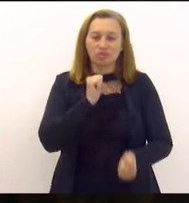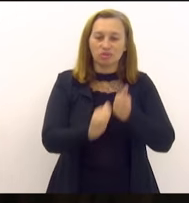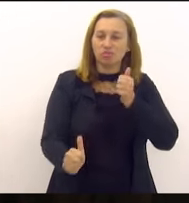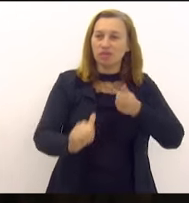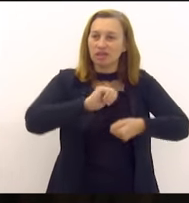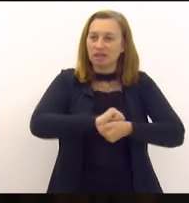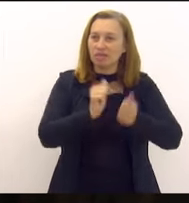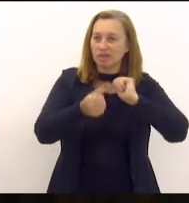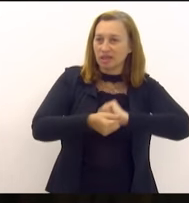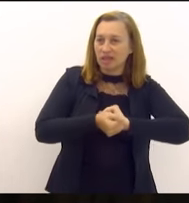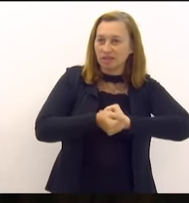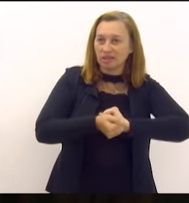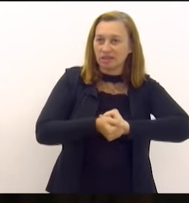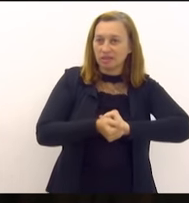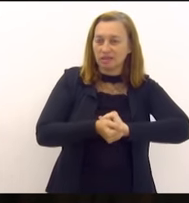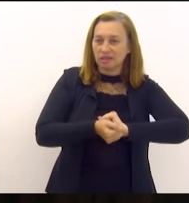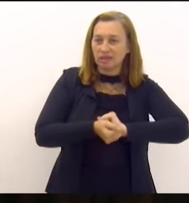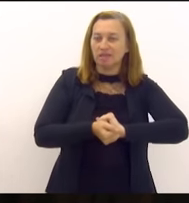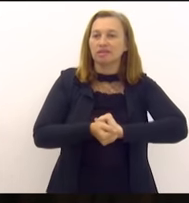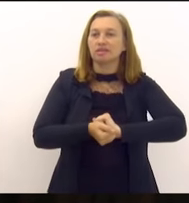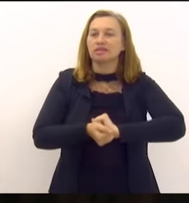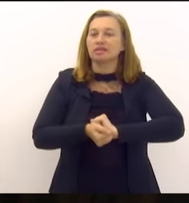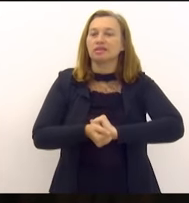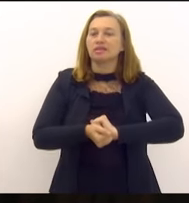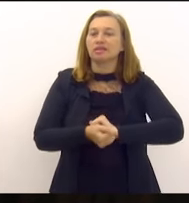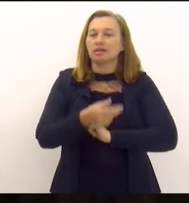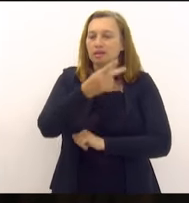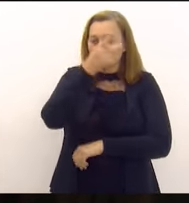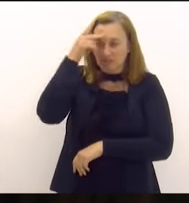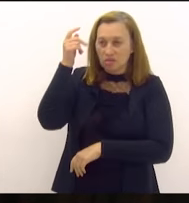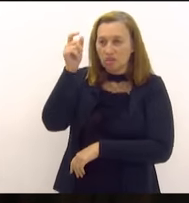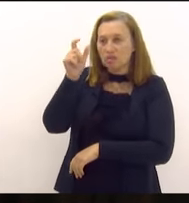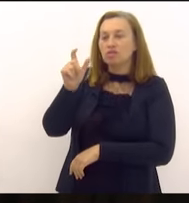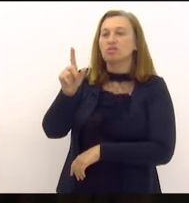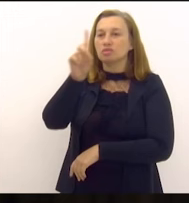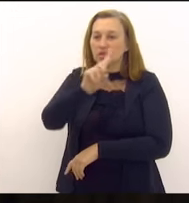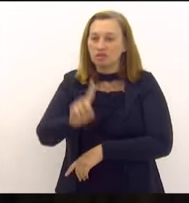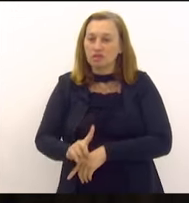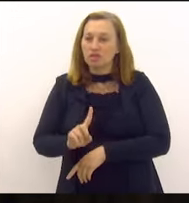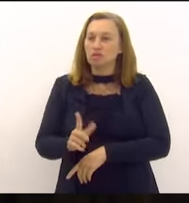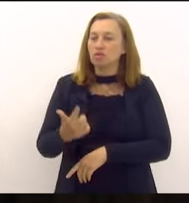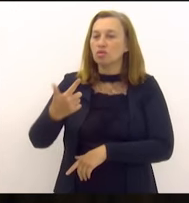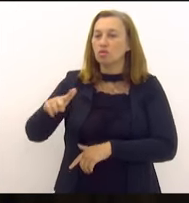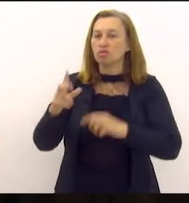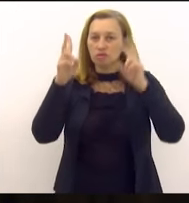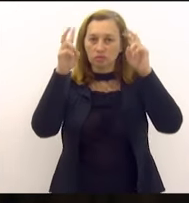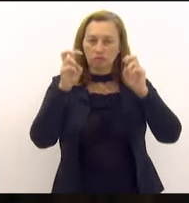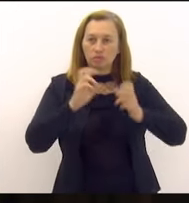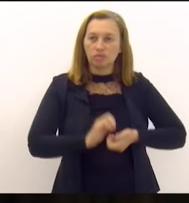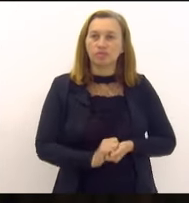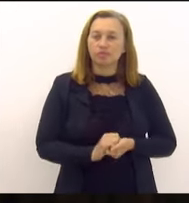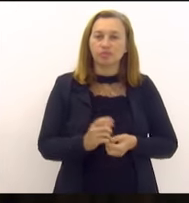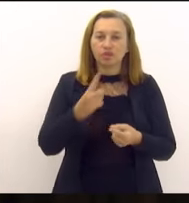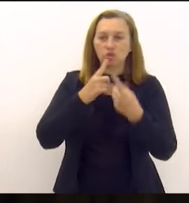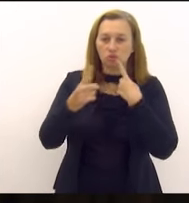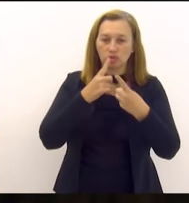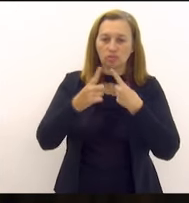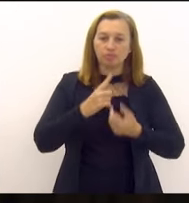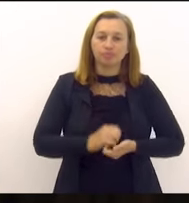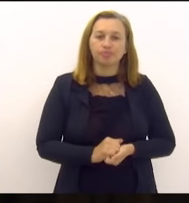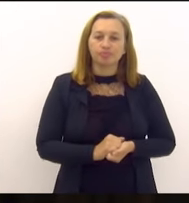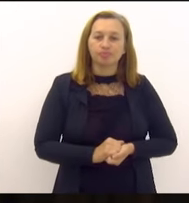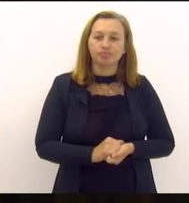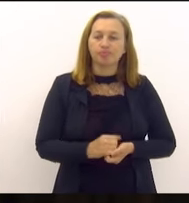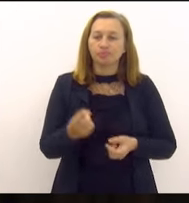adaptado para desporto para as pessoas com deficiência e dar outras providências. Em discussão,